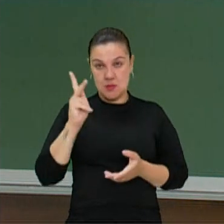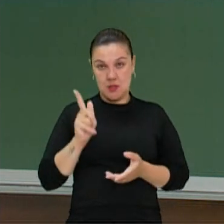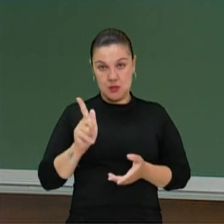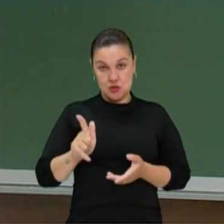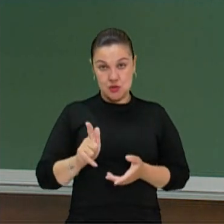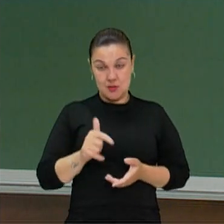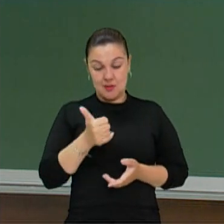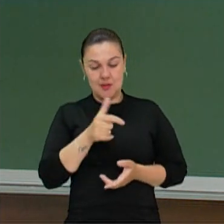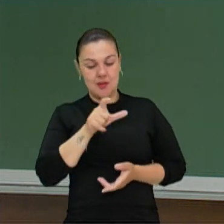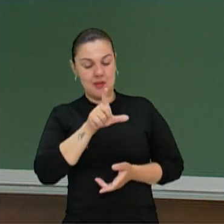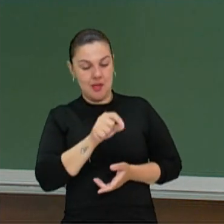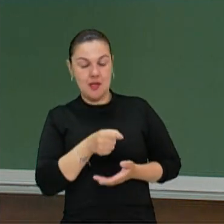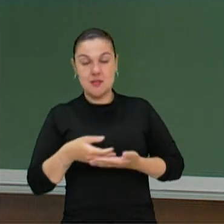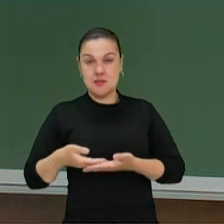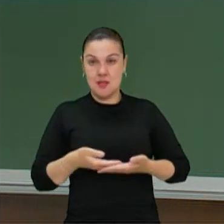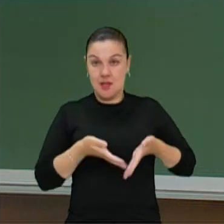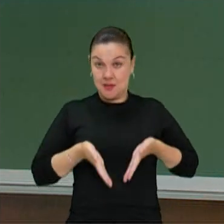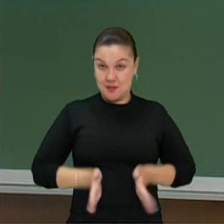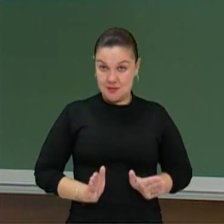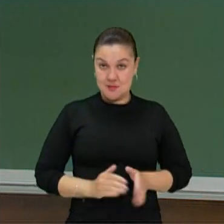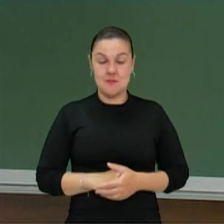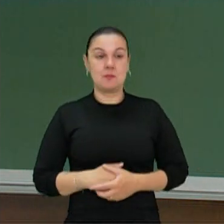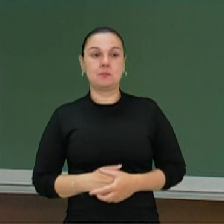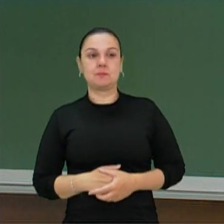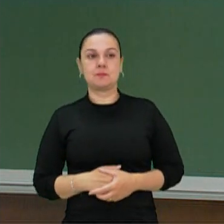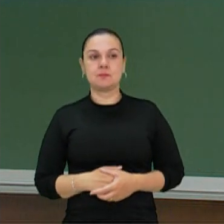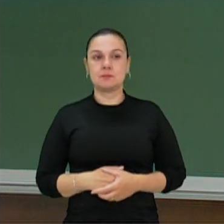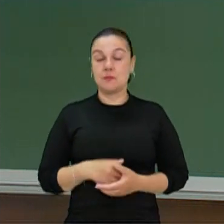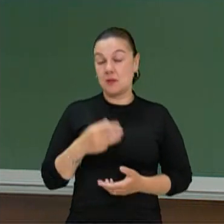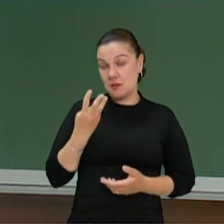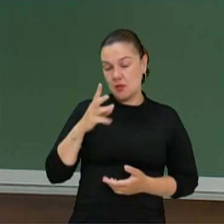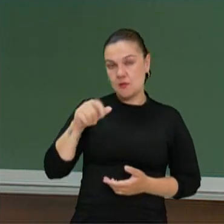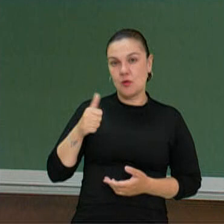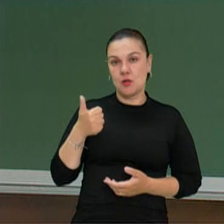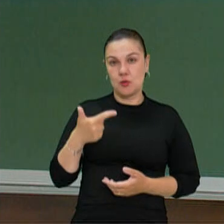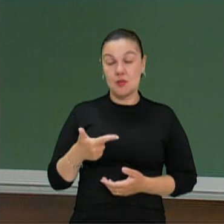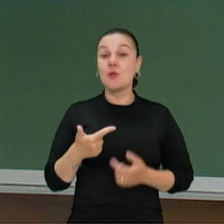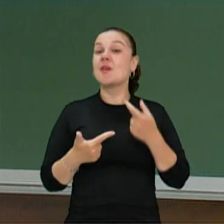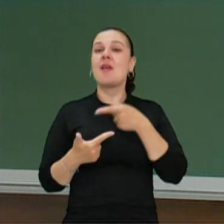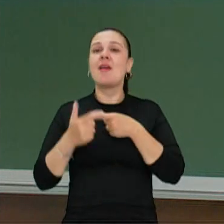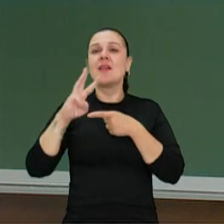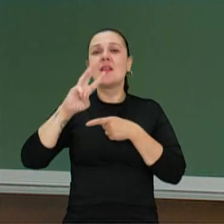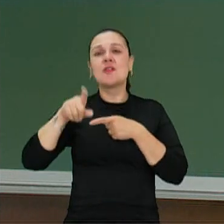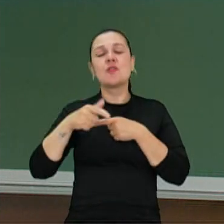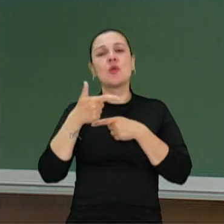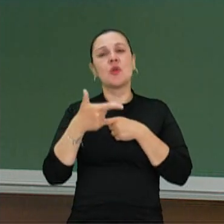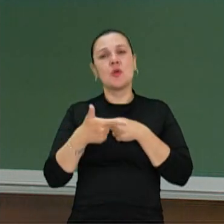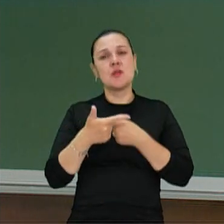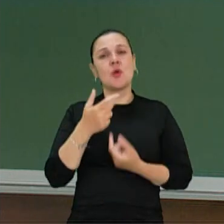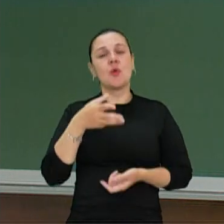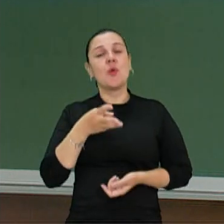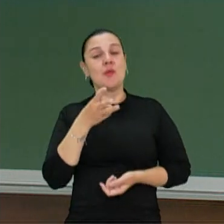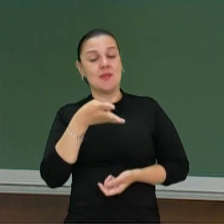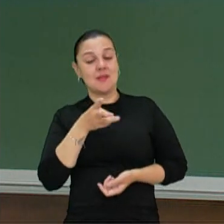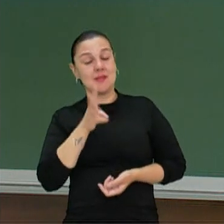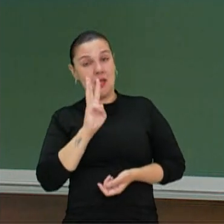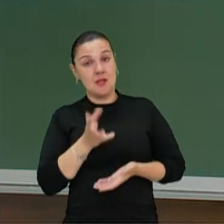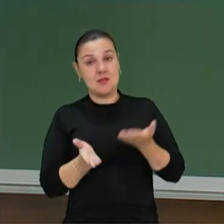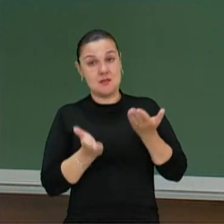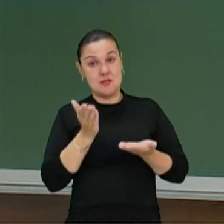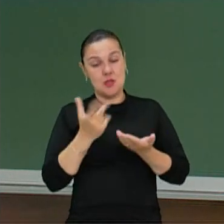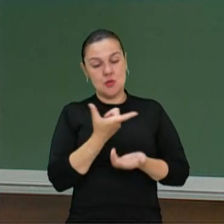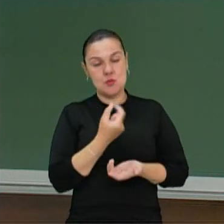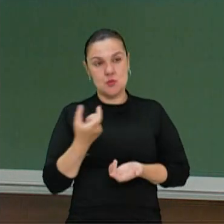quilogramas de 10 recém-nascidos. Então aqui eu tenho o peso dele. 3,2 significa o quê? 3 quilogramas e 200 gramas.